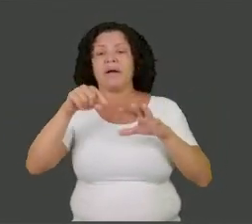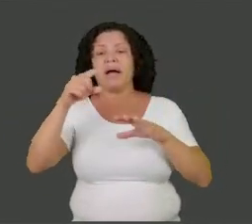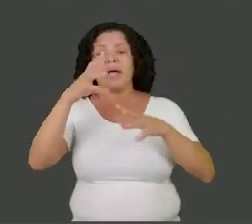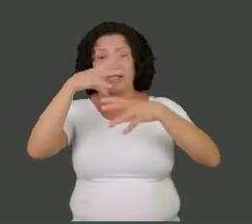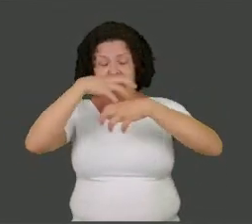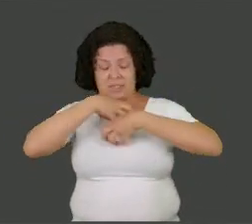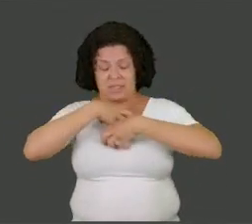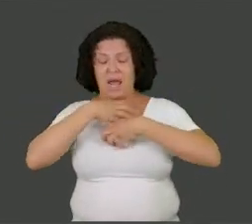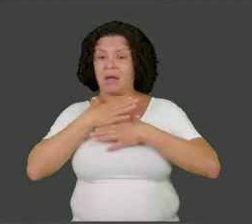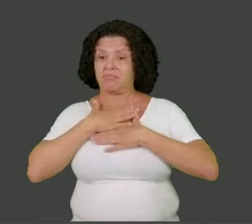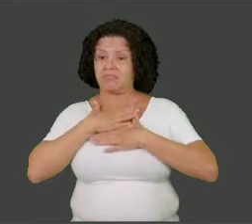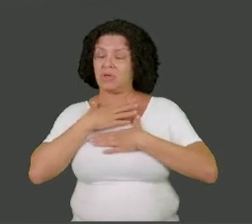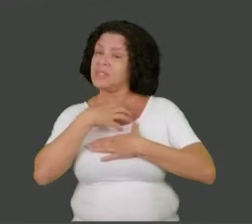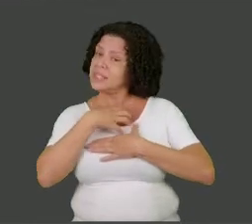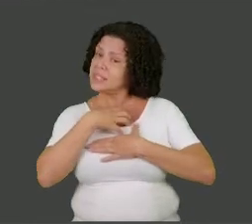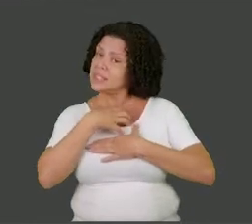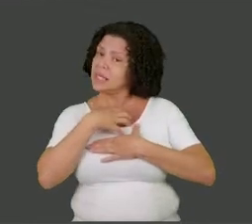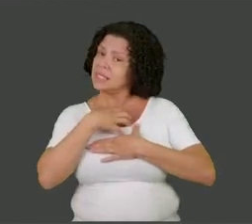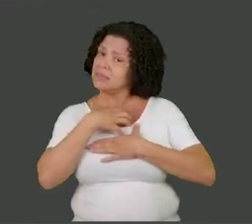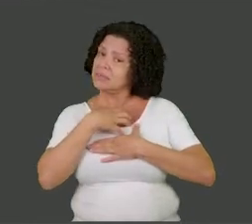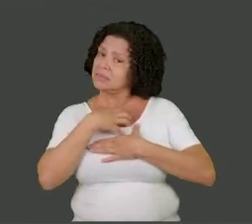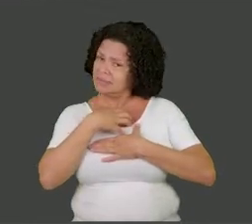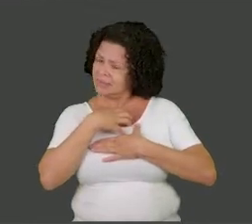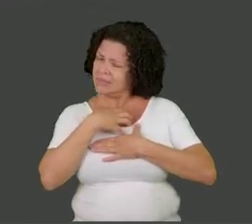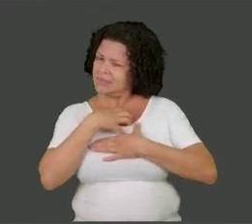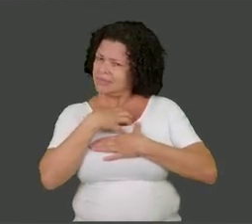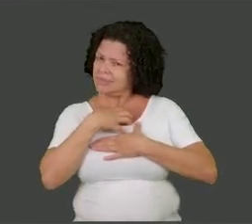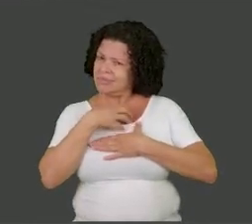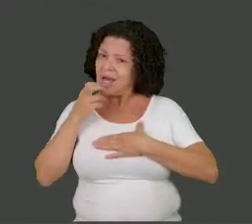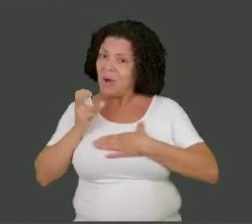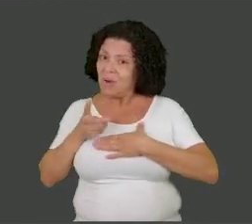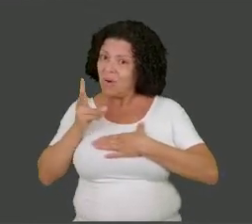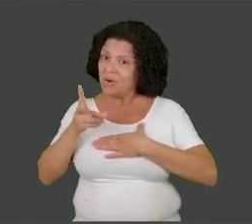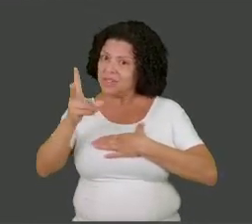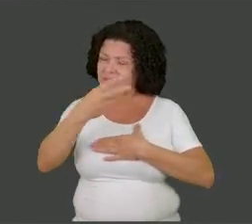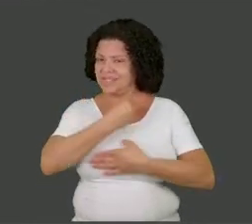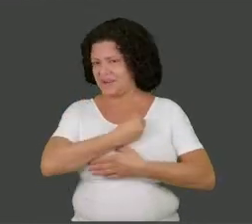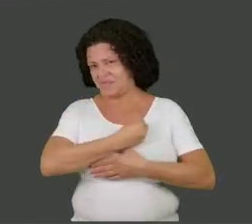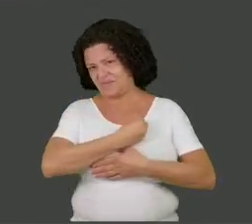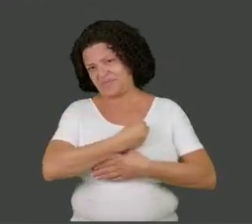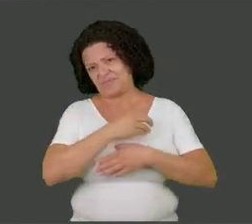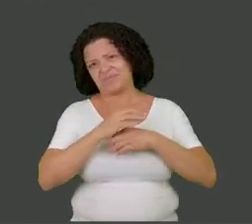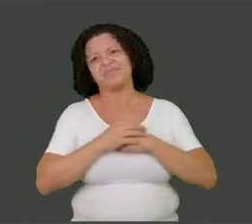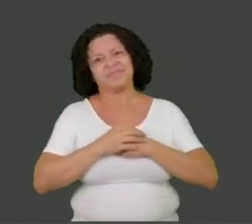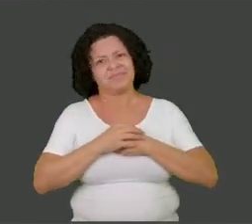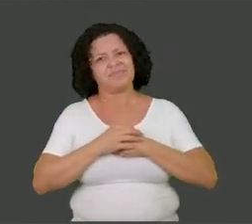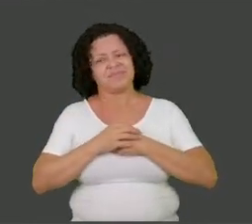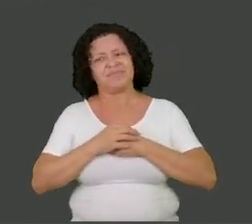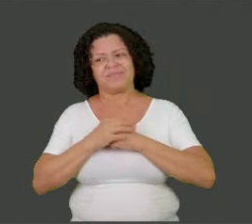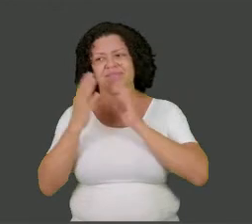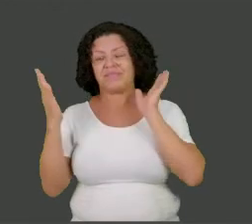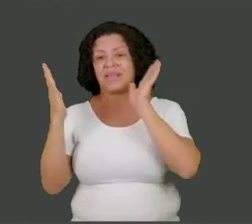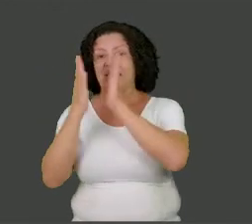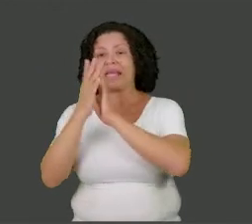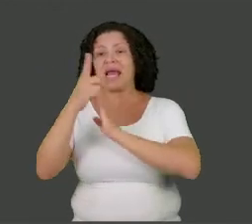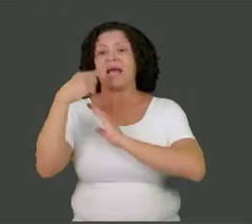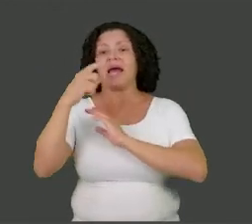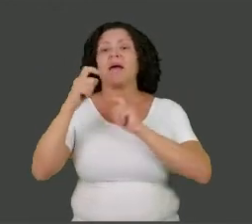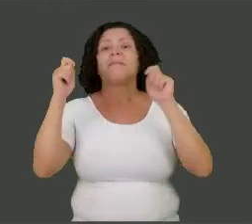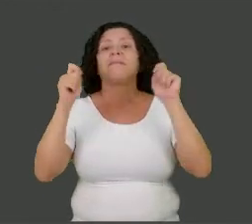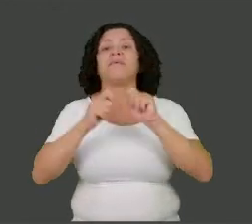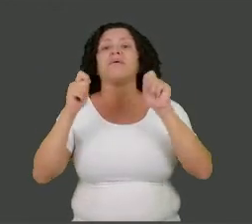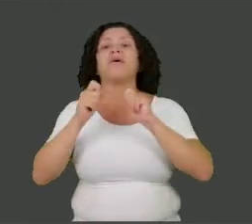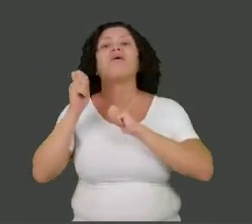carreguemos dentro de nós esse sentimento, né, da continuidade da vida. E diante disso, que